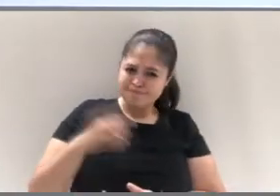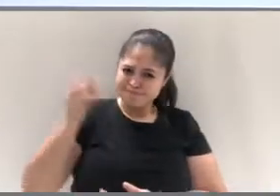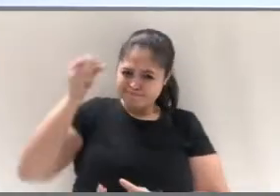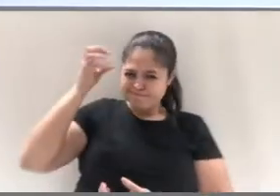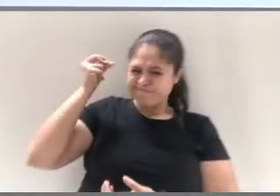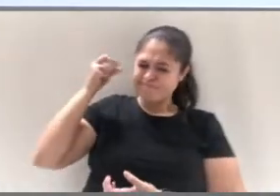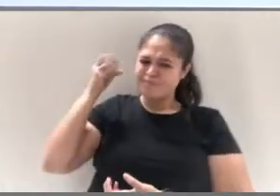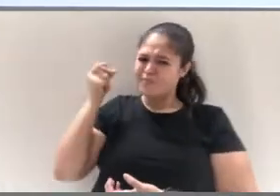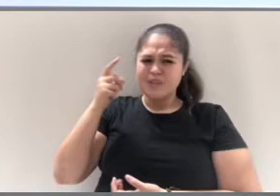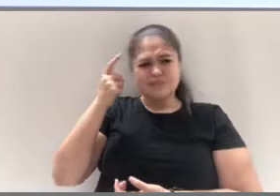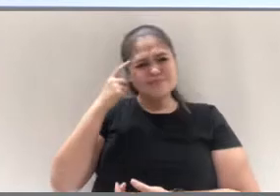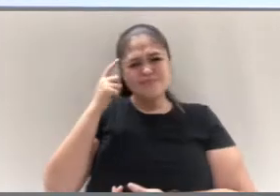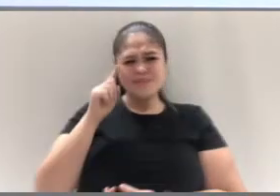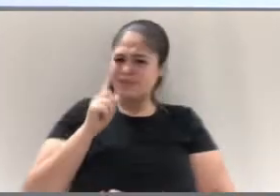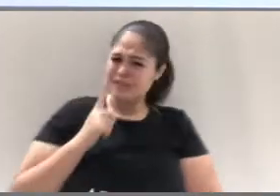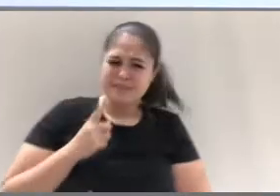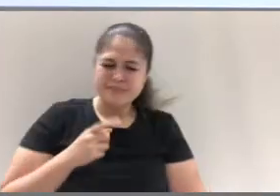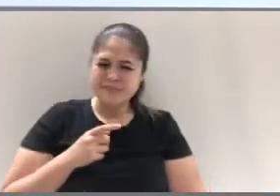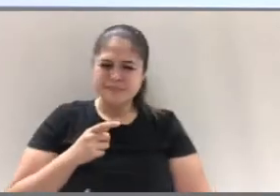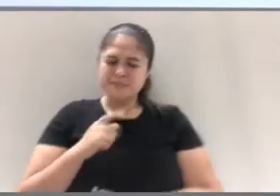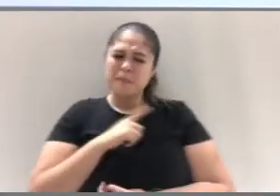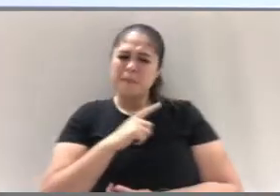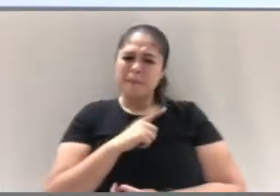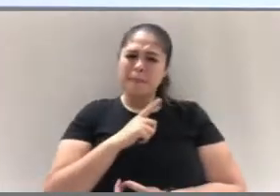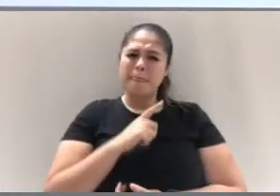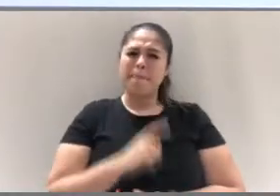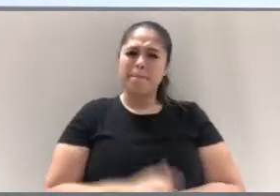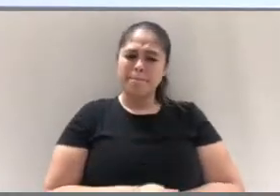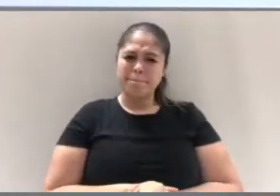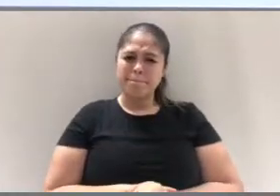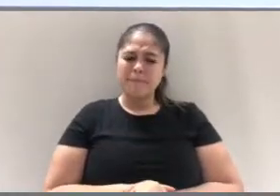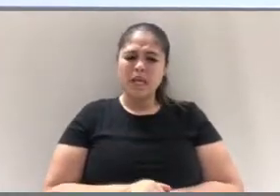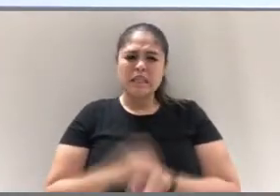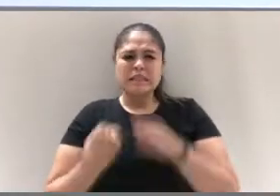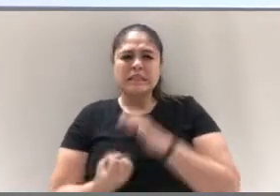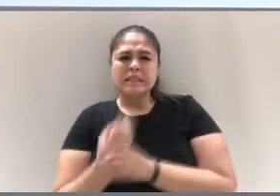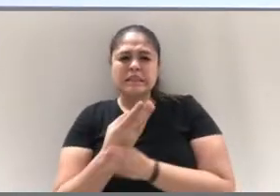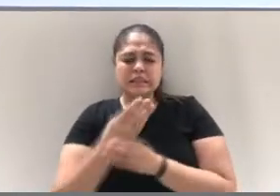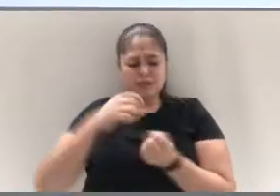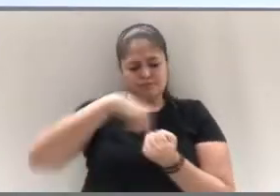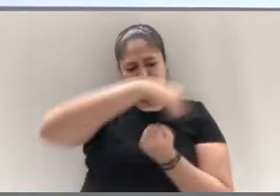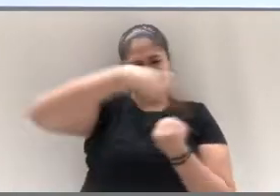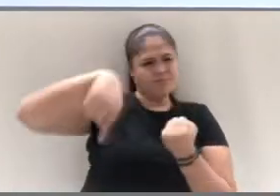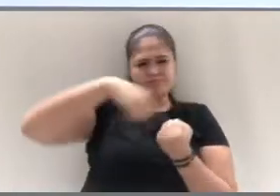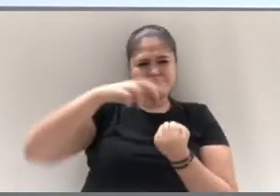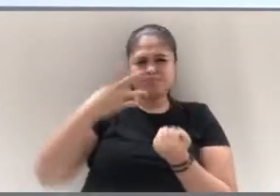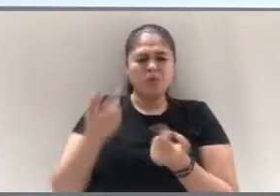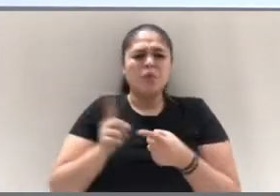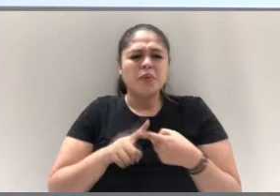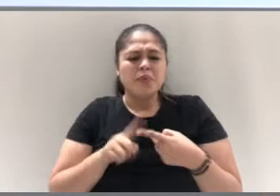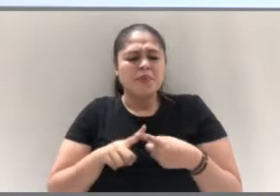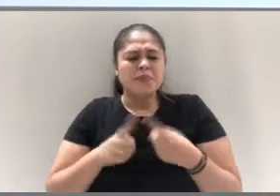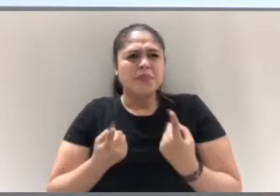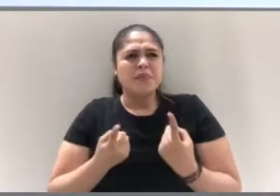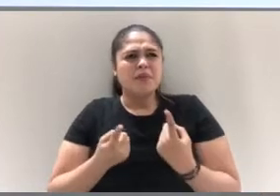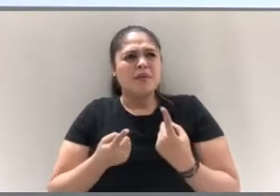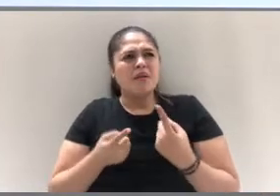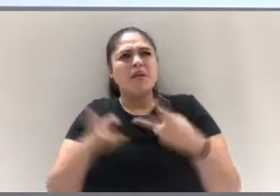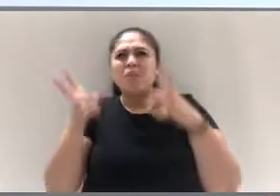Porém, antigamente nem se pensava que havia se formado o Sistema Solar dessa maneira. Por